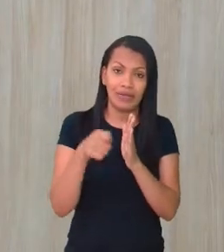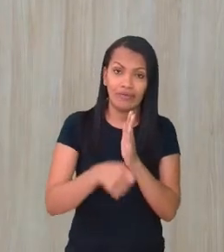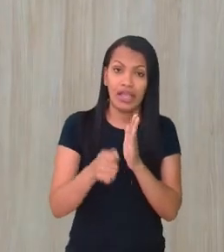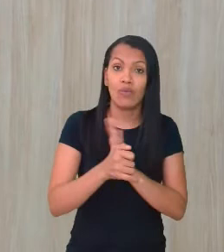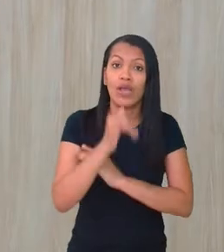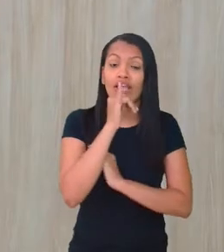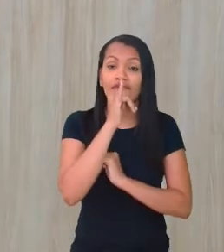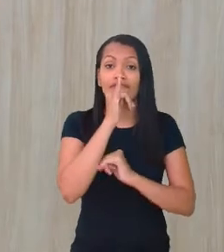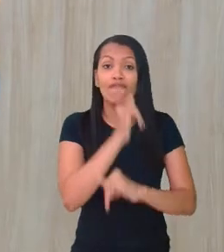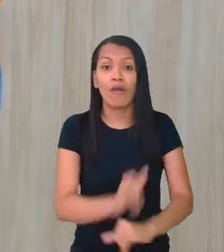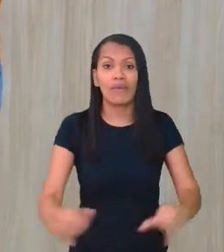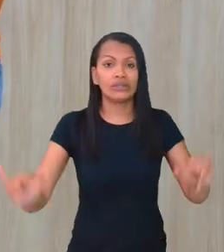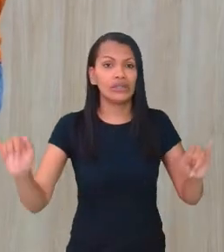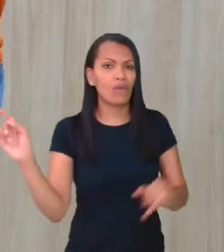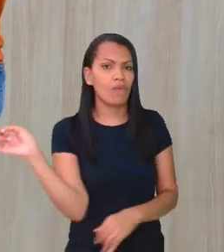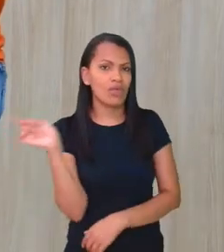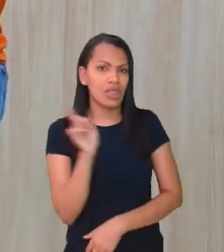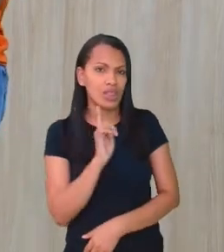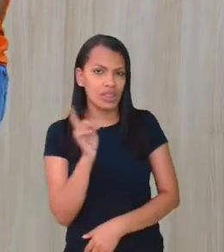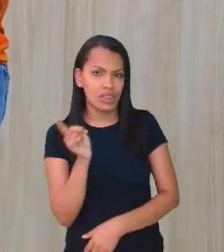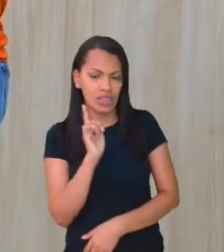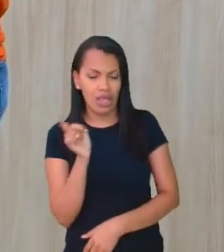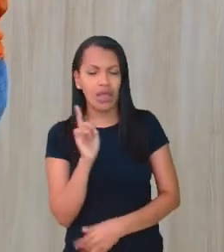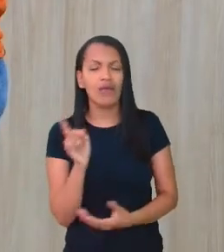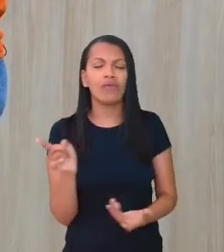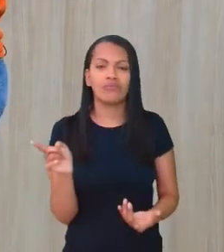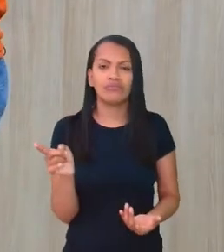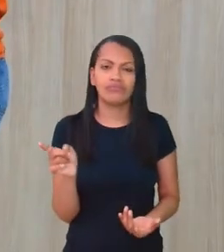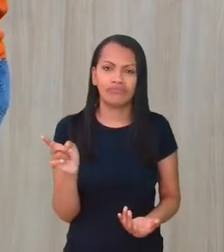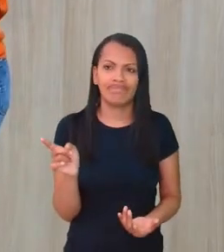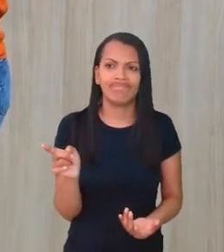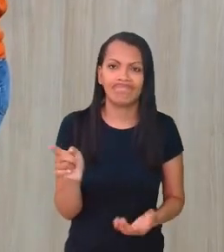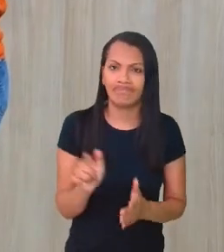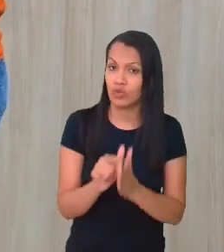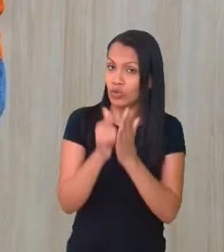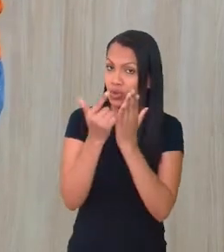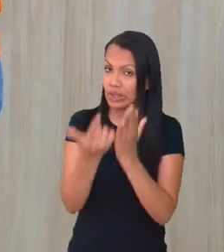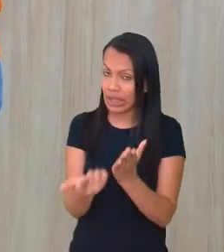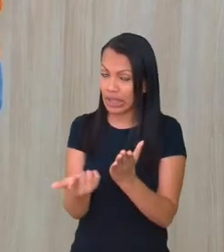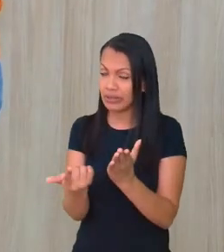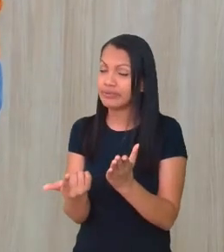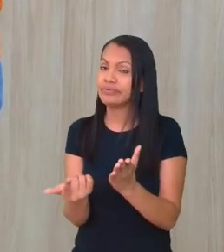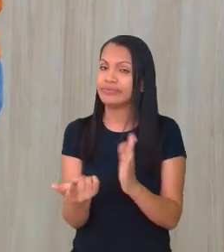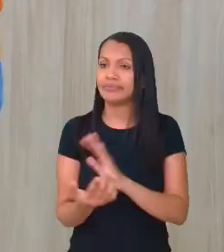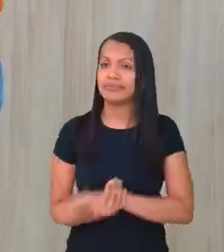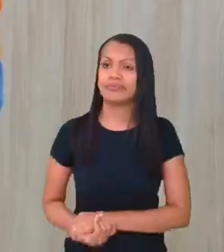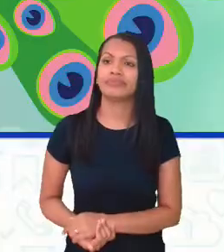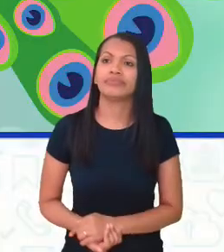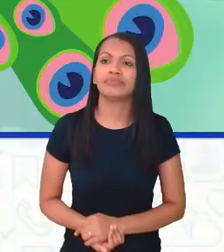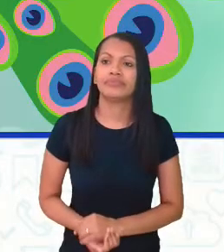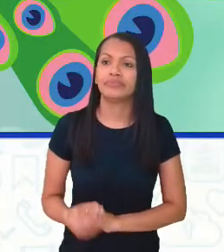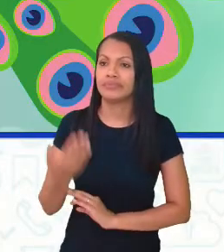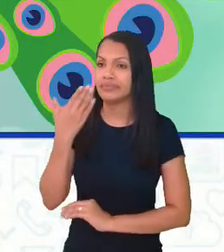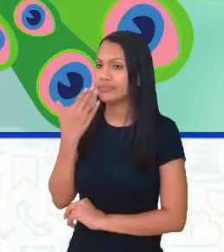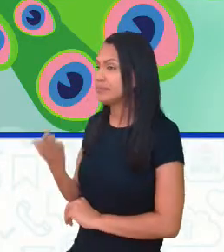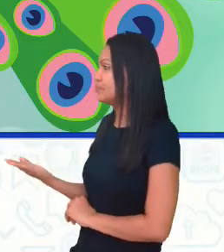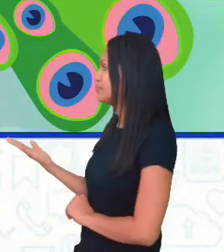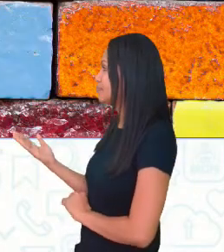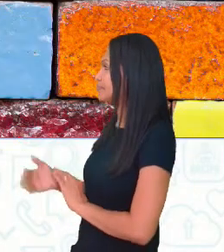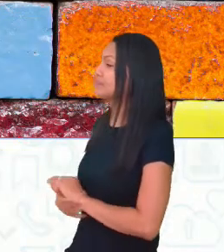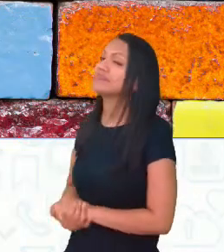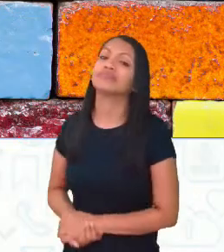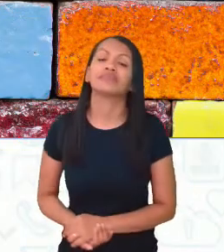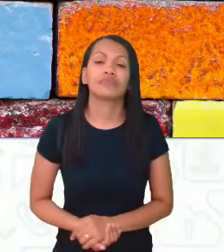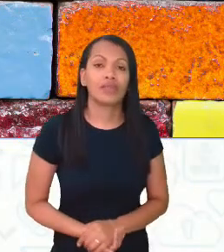certo? Agora a gente vai ler uma outra crônica do Rubem Braga, intitulada O Pavão, que